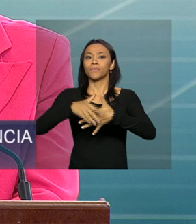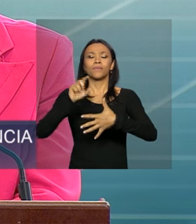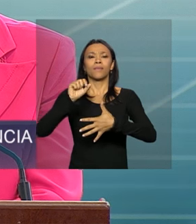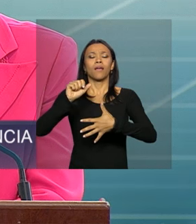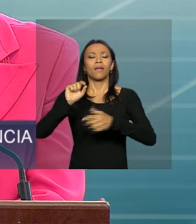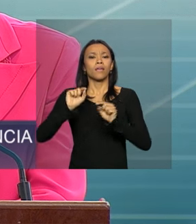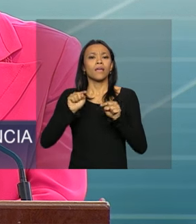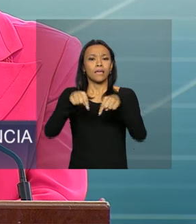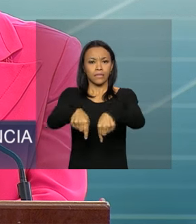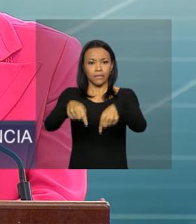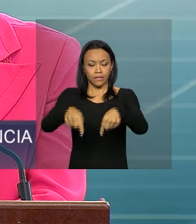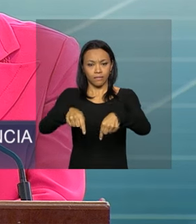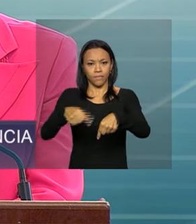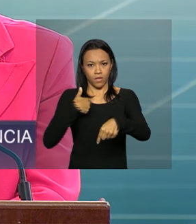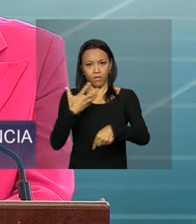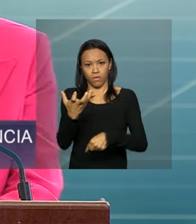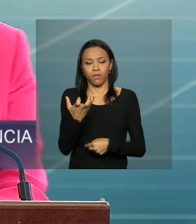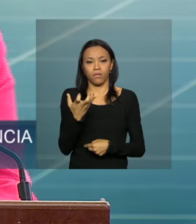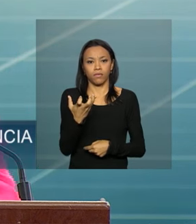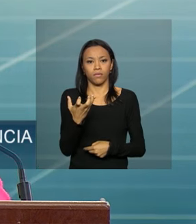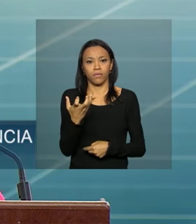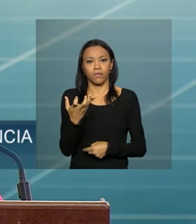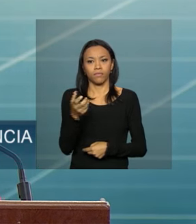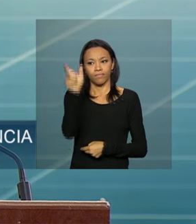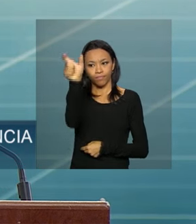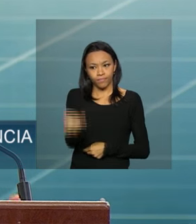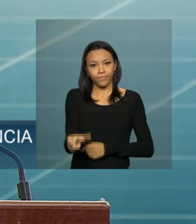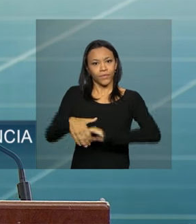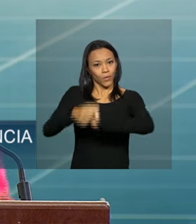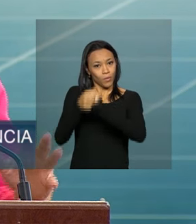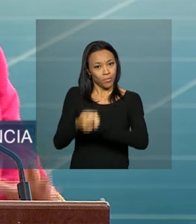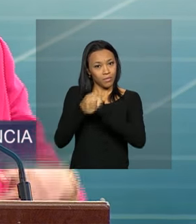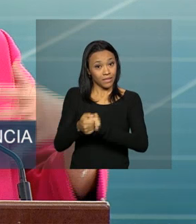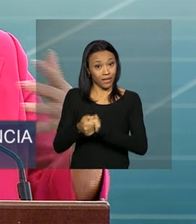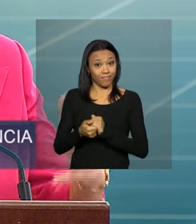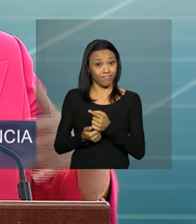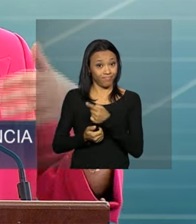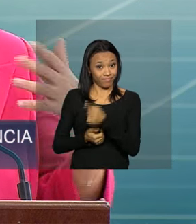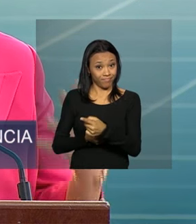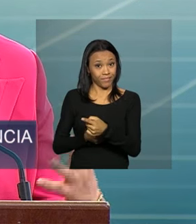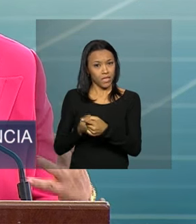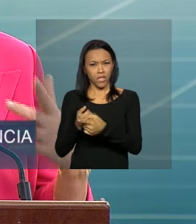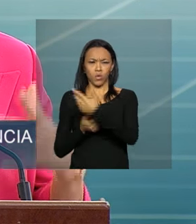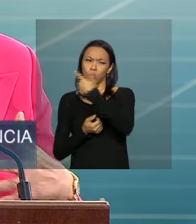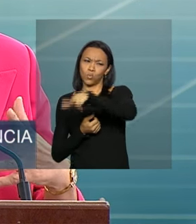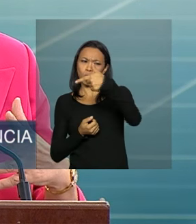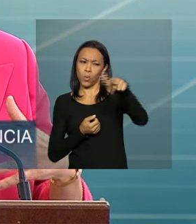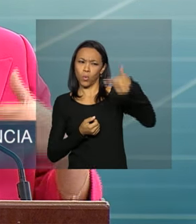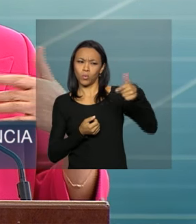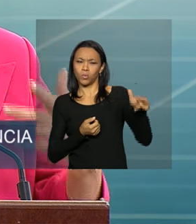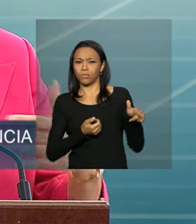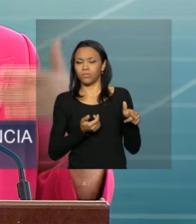E aqui, eu queria cumprimentar uma pessoa, não que nos outros institutos